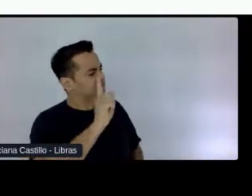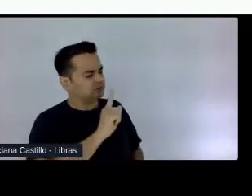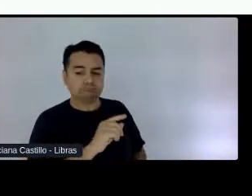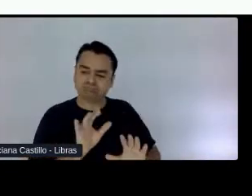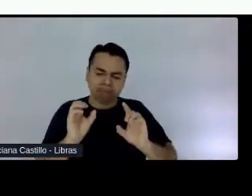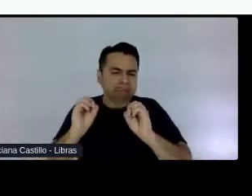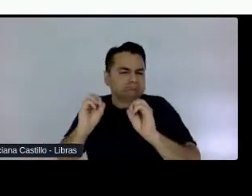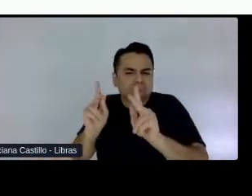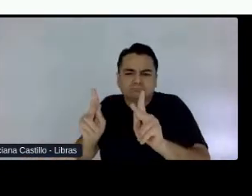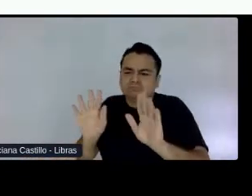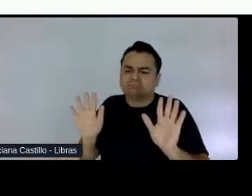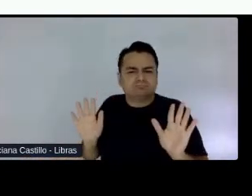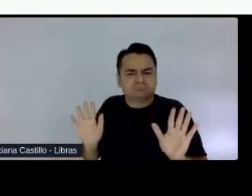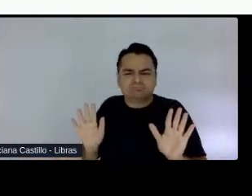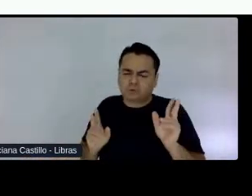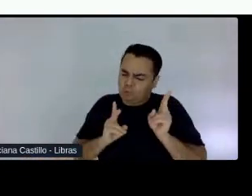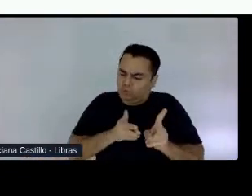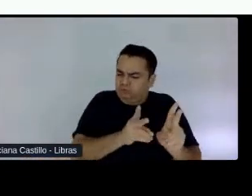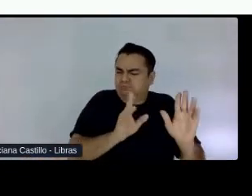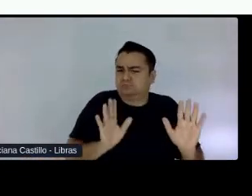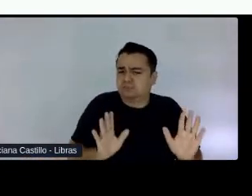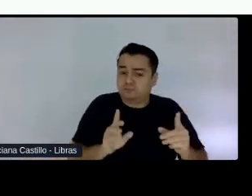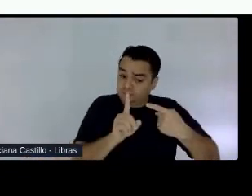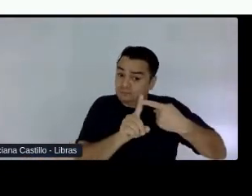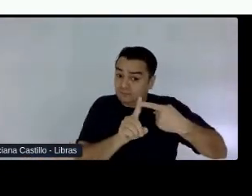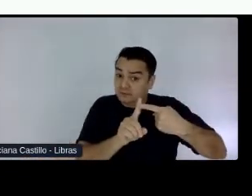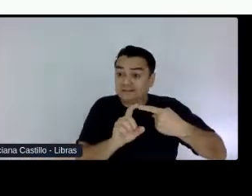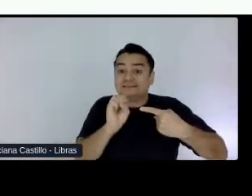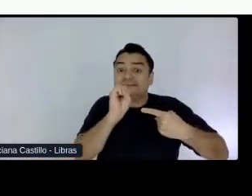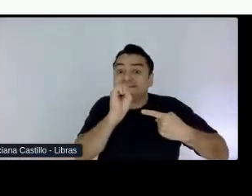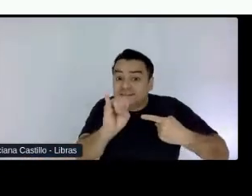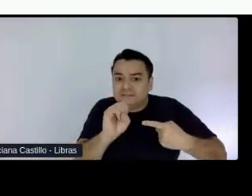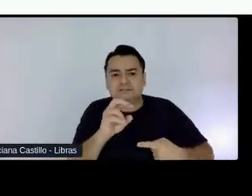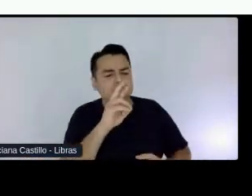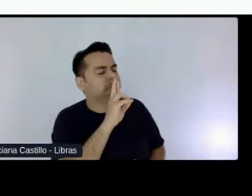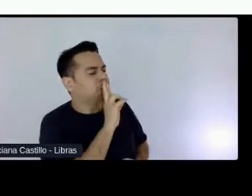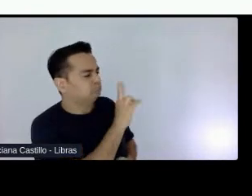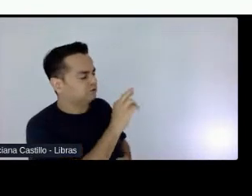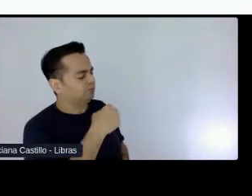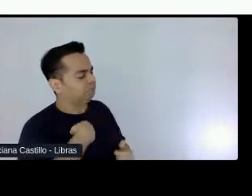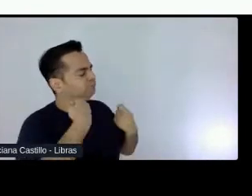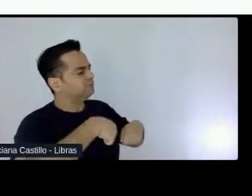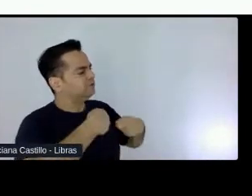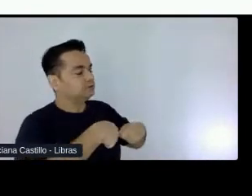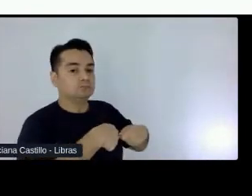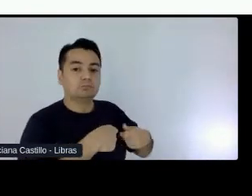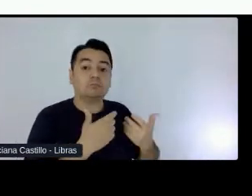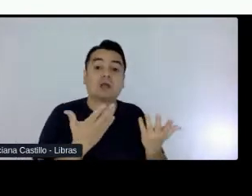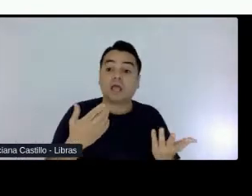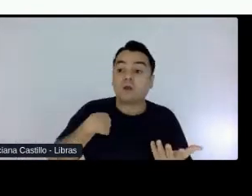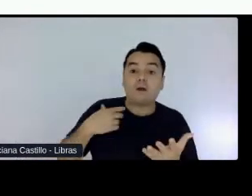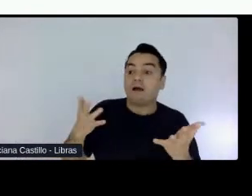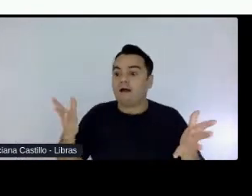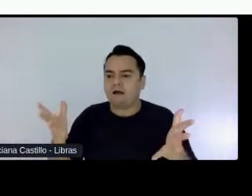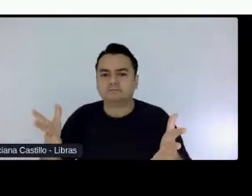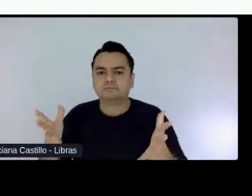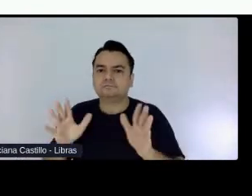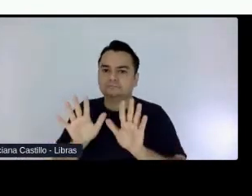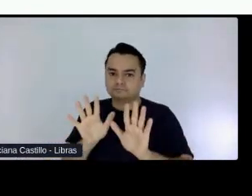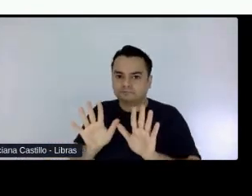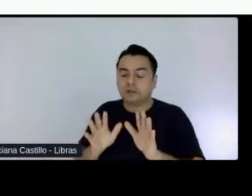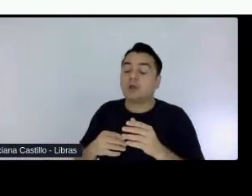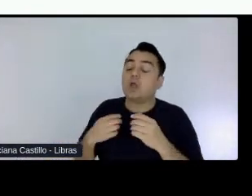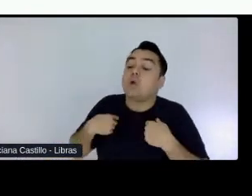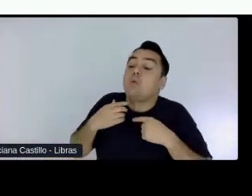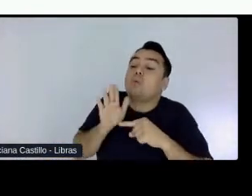você segue sua vida. Se ela falar assim, você fala como eu posso te ajudar. Porque é a pessoa que precisa